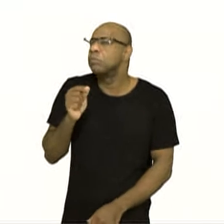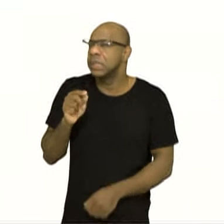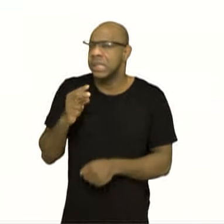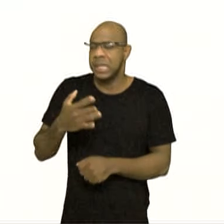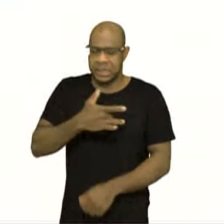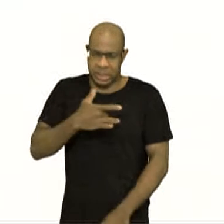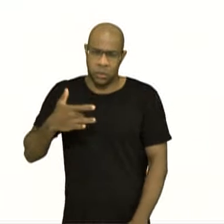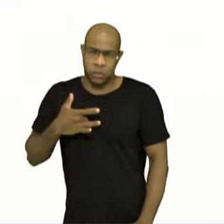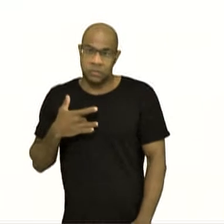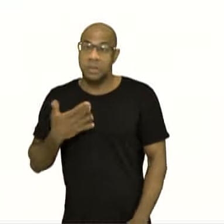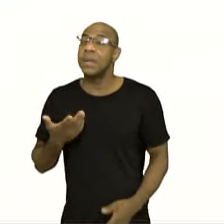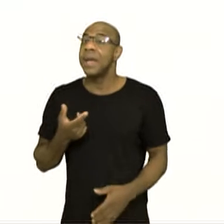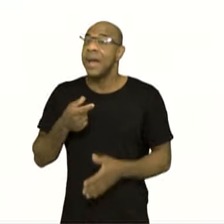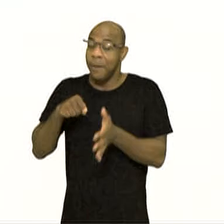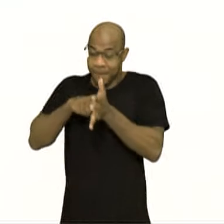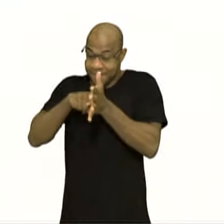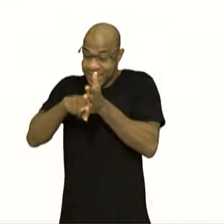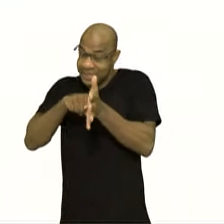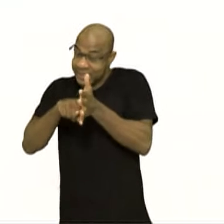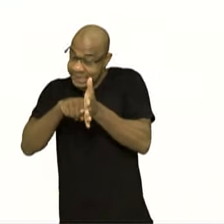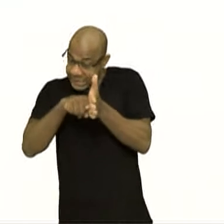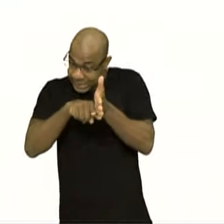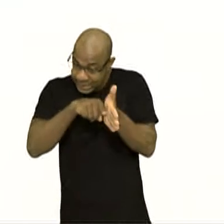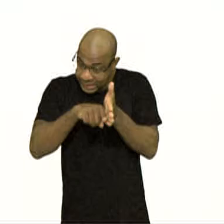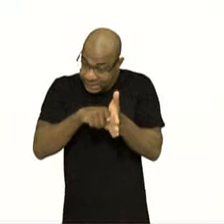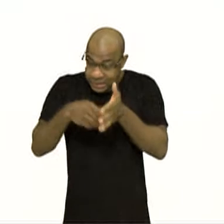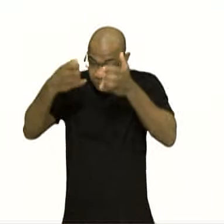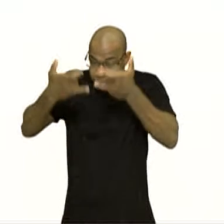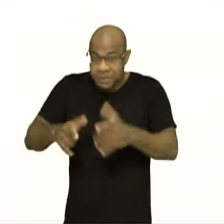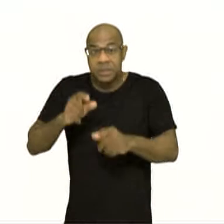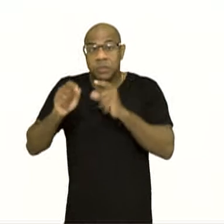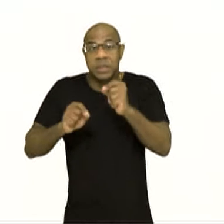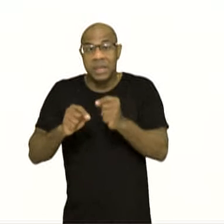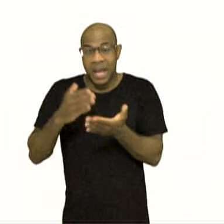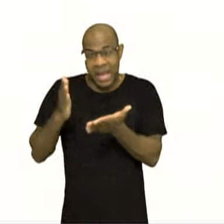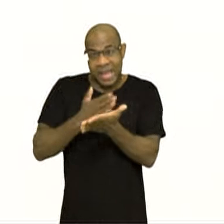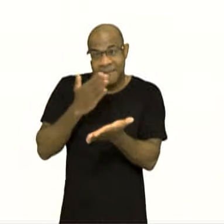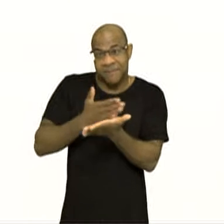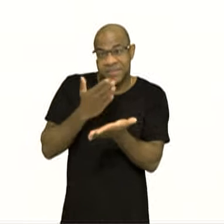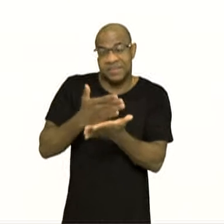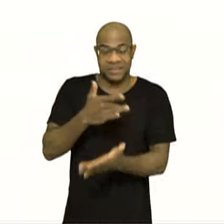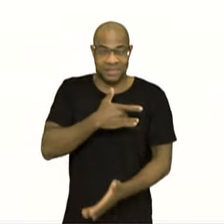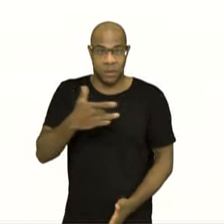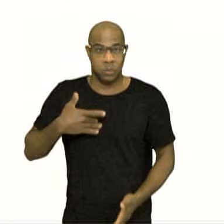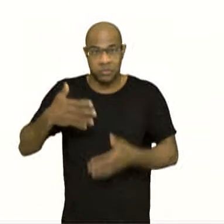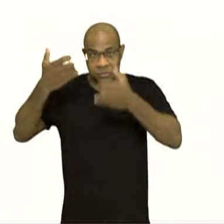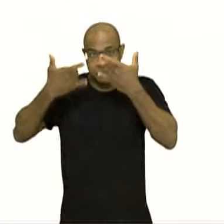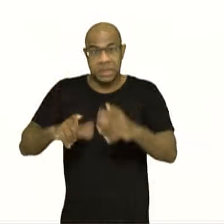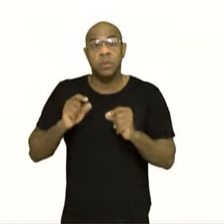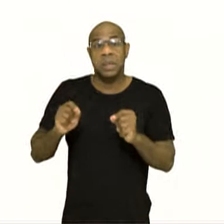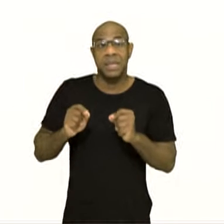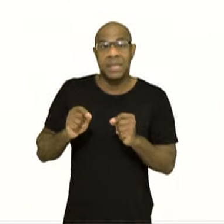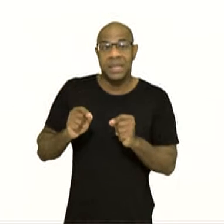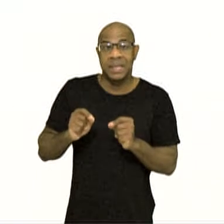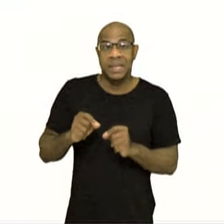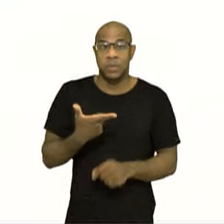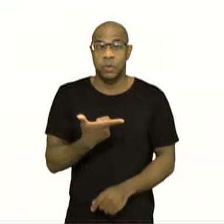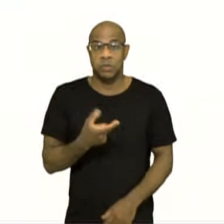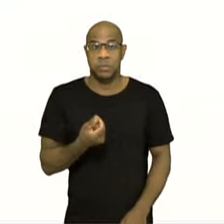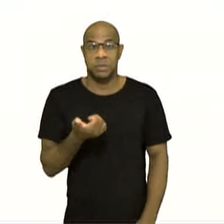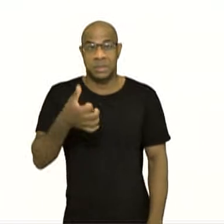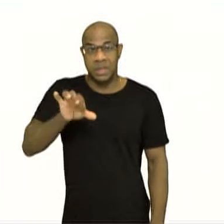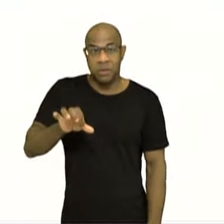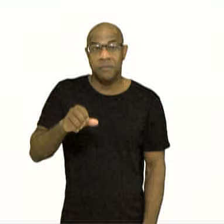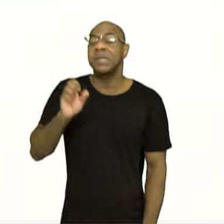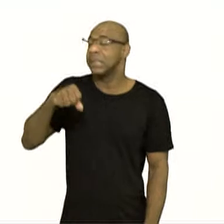pesquisa sobre saúde masculina, liderada pela revista Saúde em 2019, sim. A pesquisa aponta